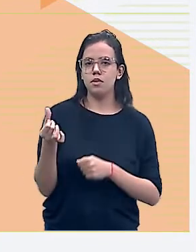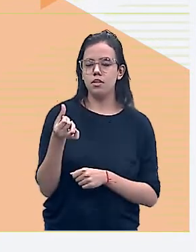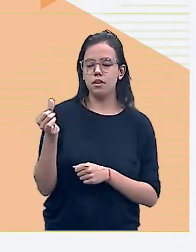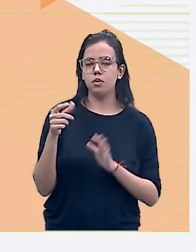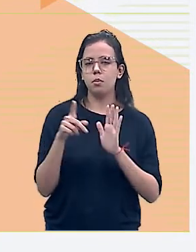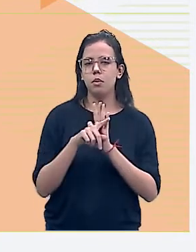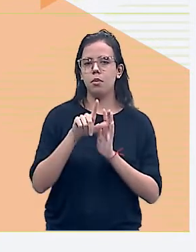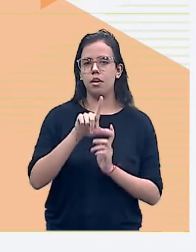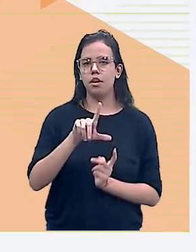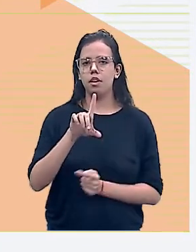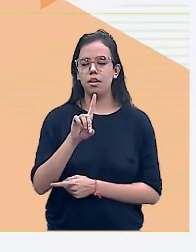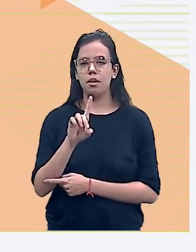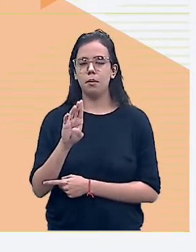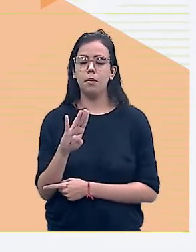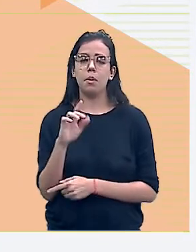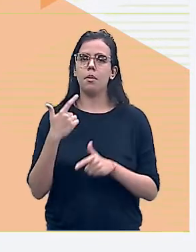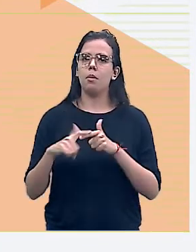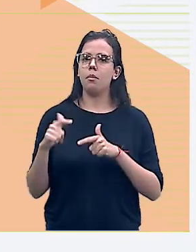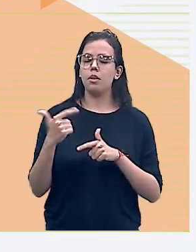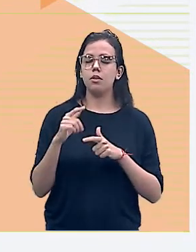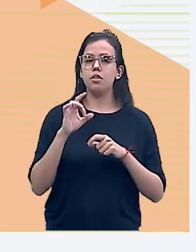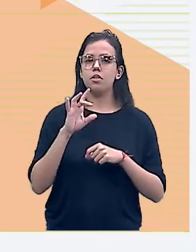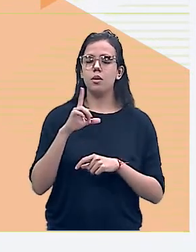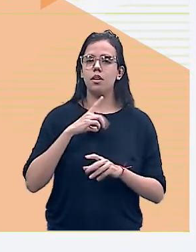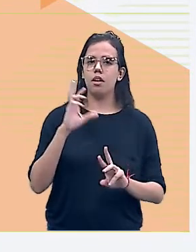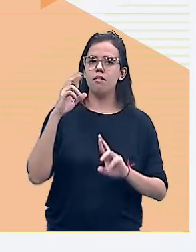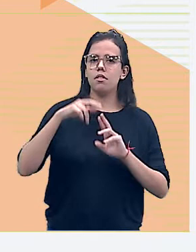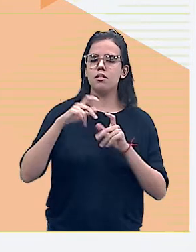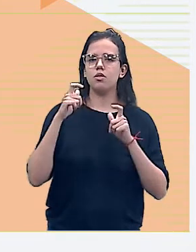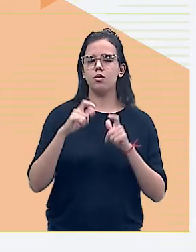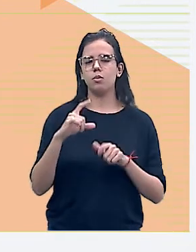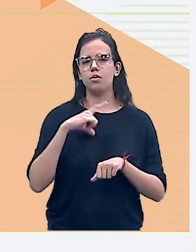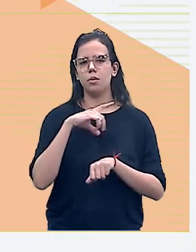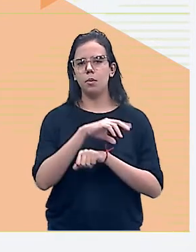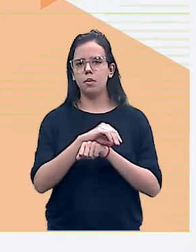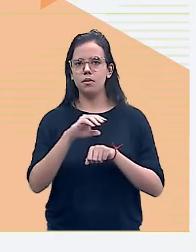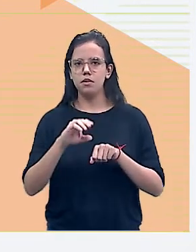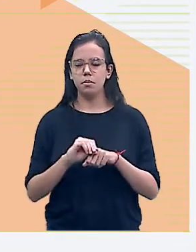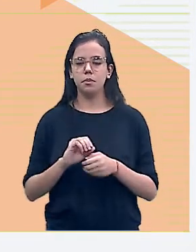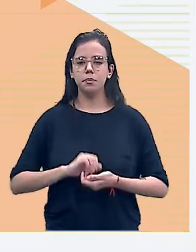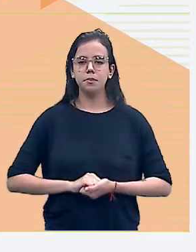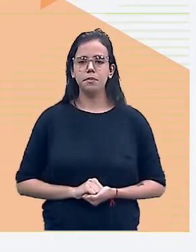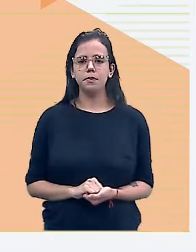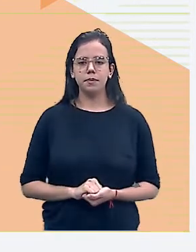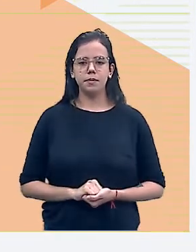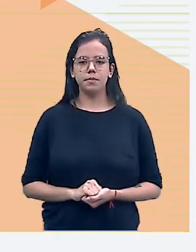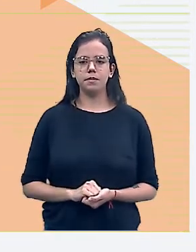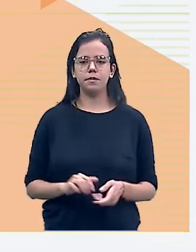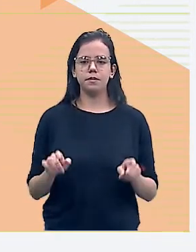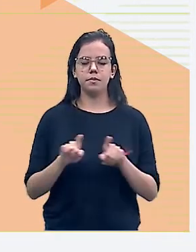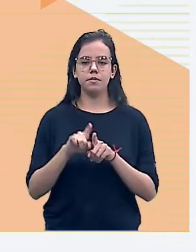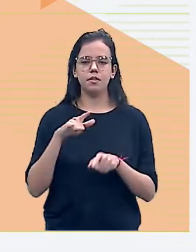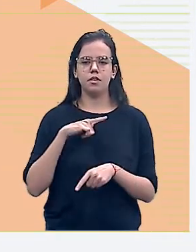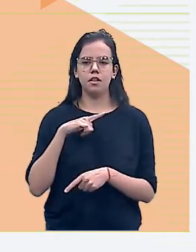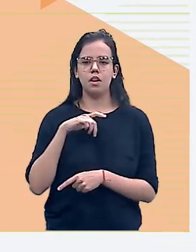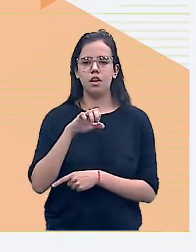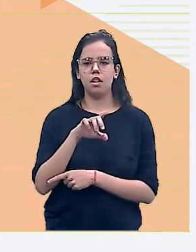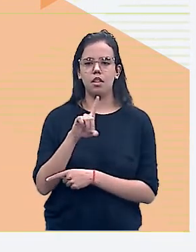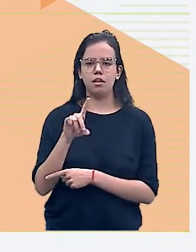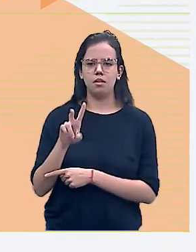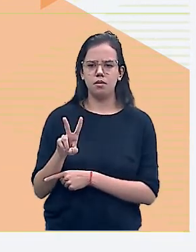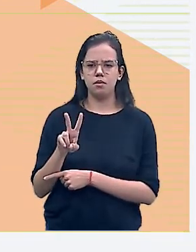problema basta você referenciar de onde está sendo extraído aquele conhecimento aí Aqui tem é dever do Estado